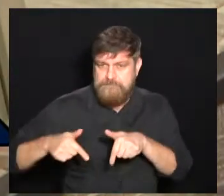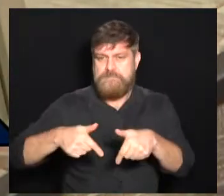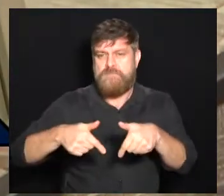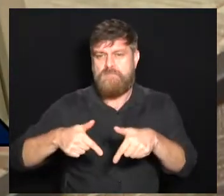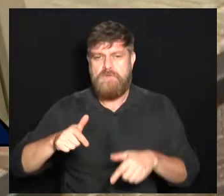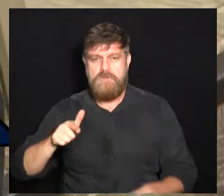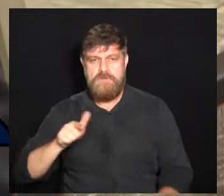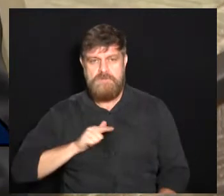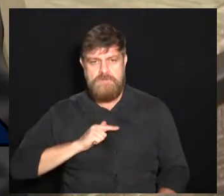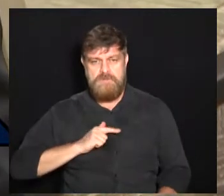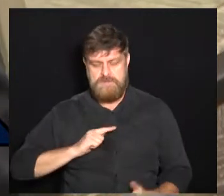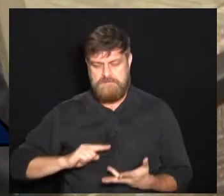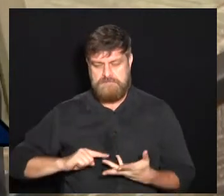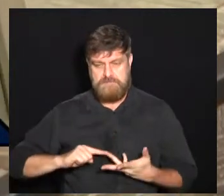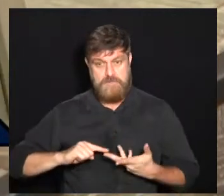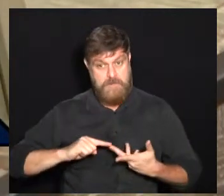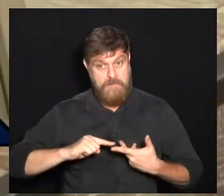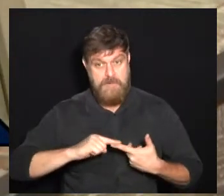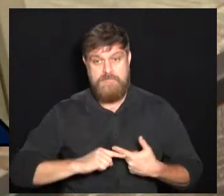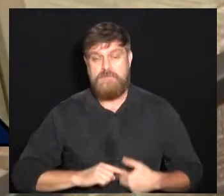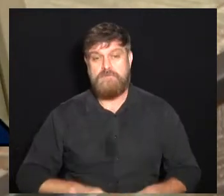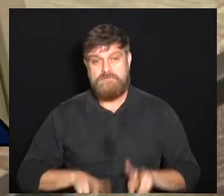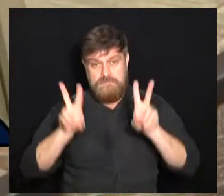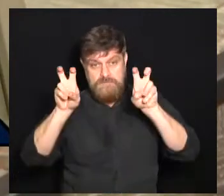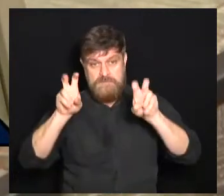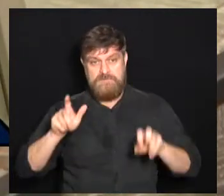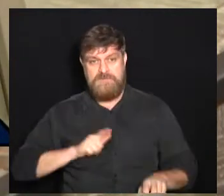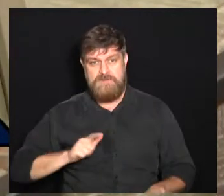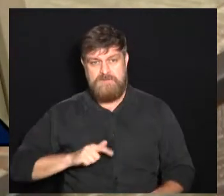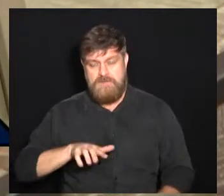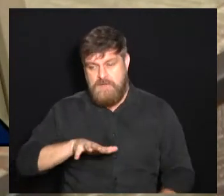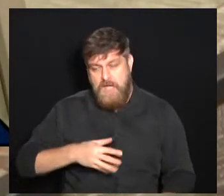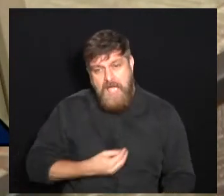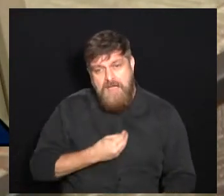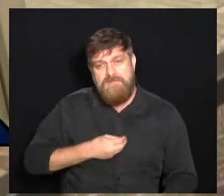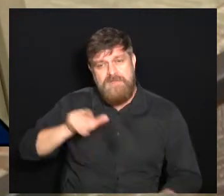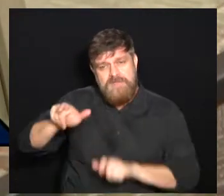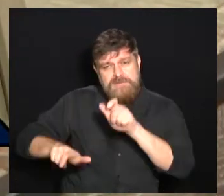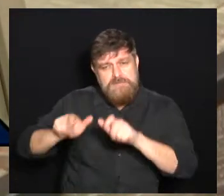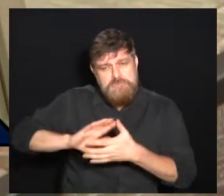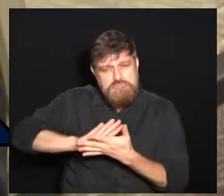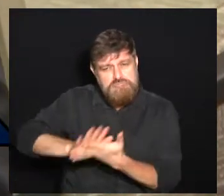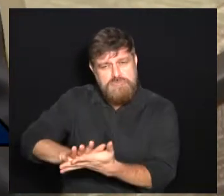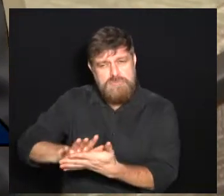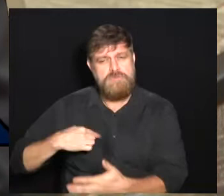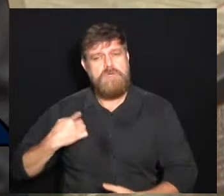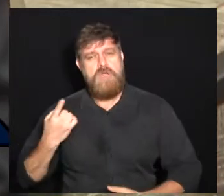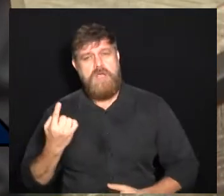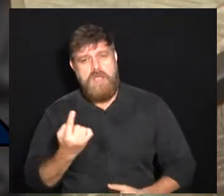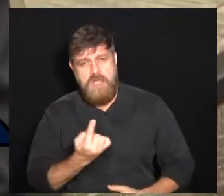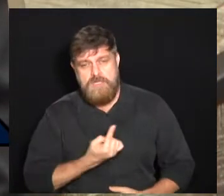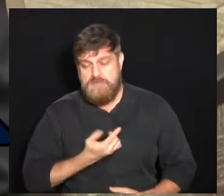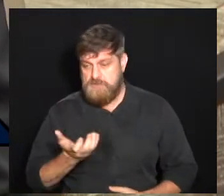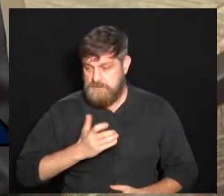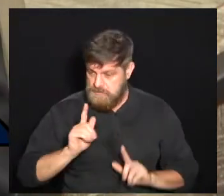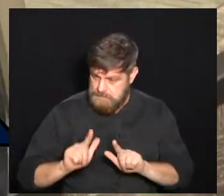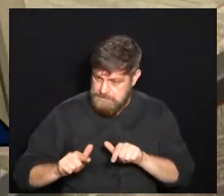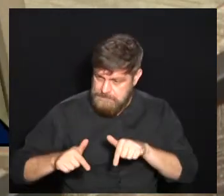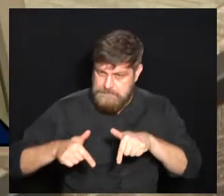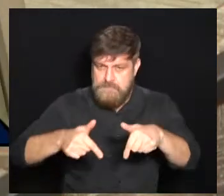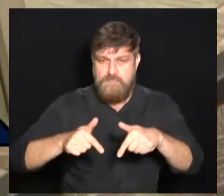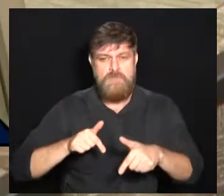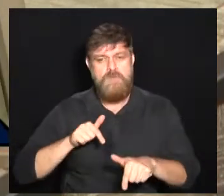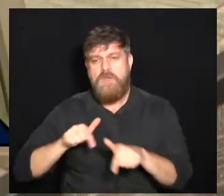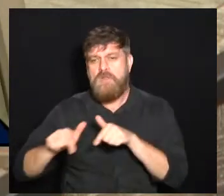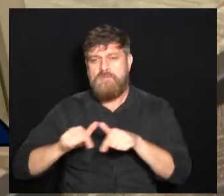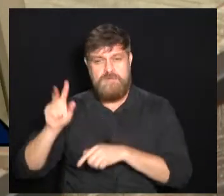em todas essas questões que assolam aí a vida dessas pessoas. Então, com certeza, nós queremos dar continuidade nos trabalhos.